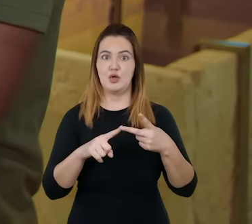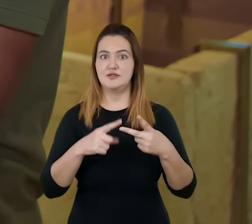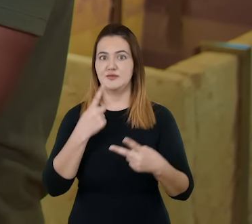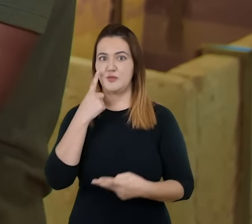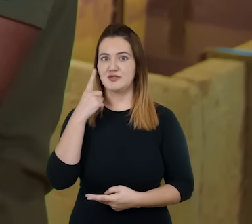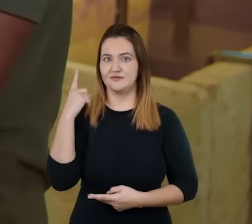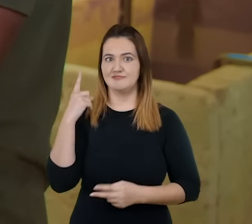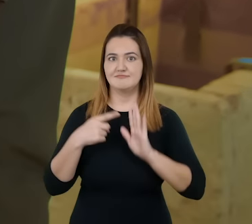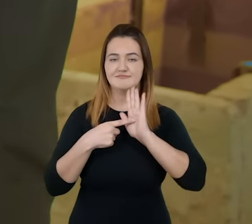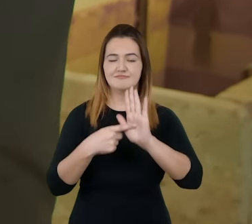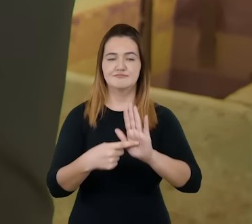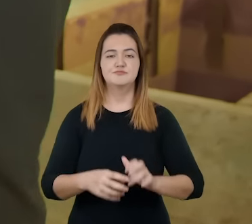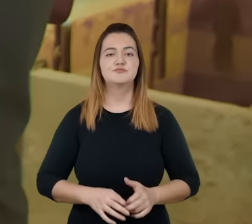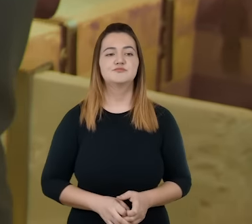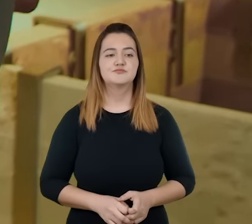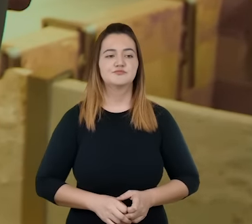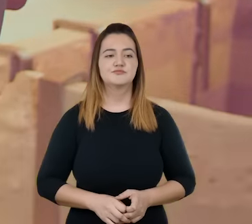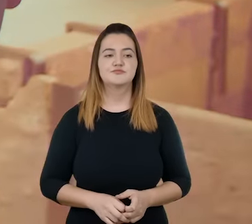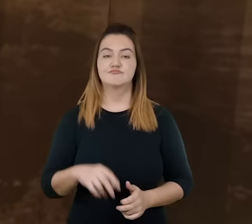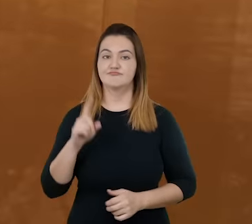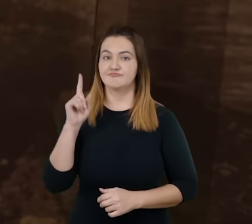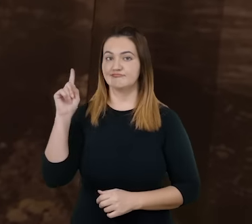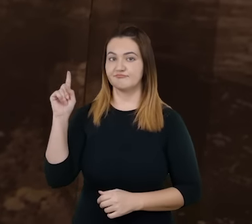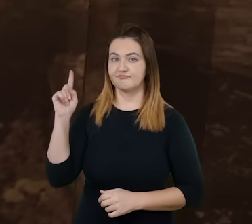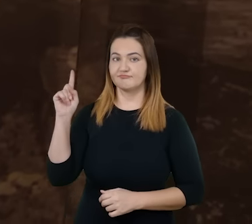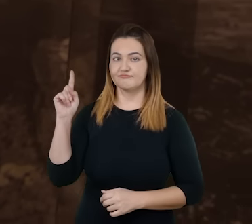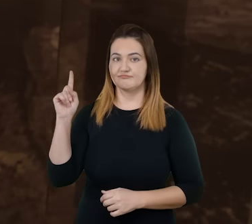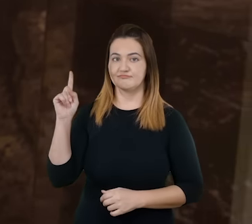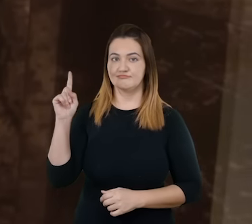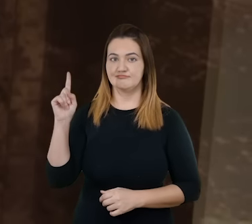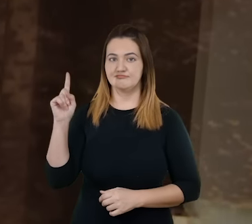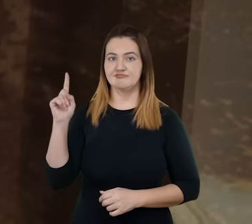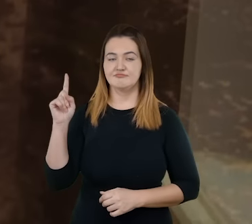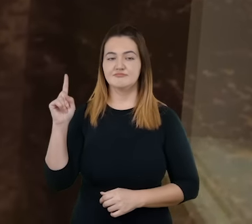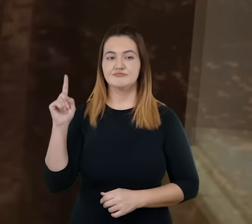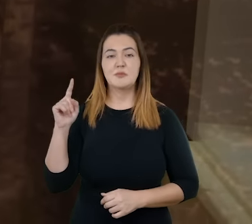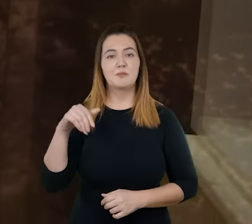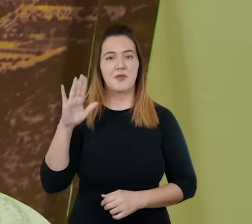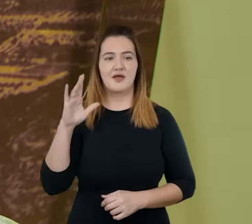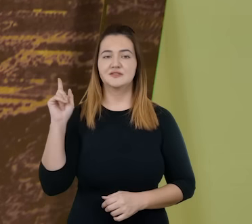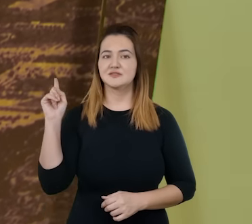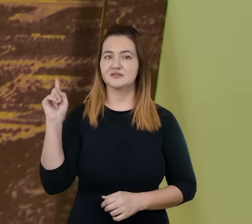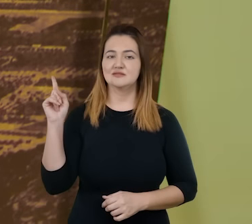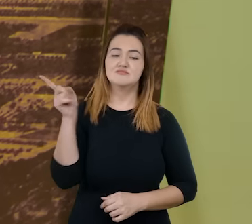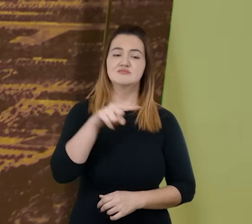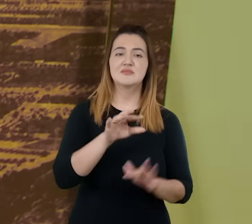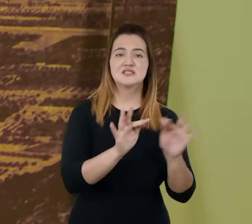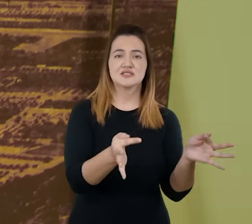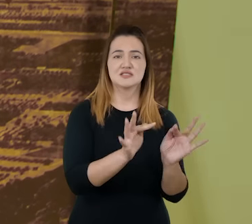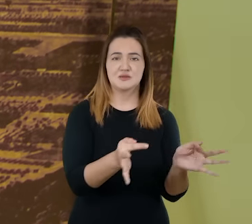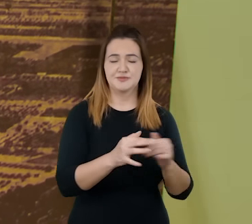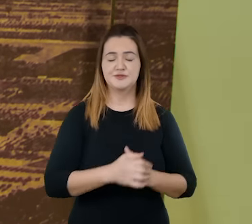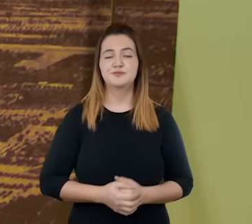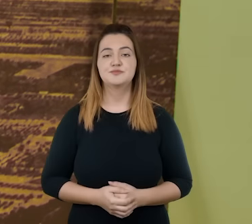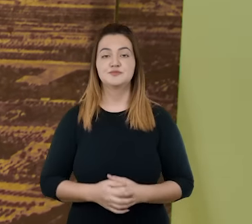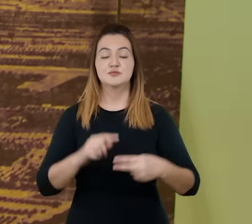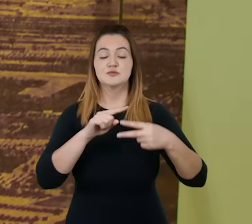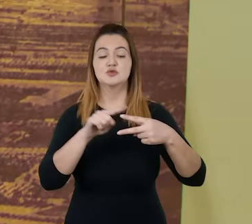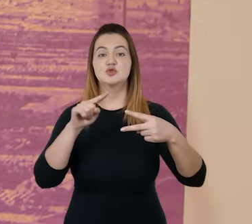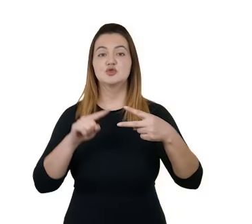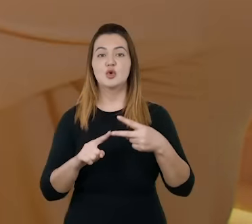estão na coleção aqui para você. Este, que está mais graciosamente ornamentado, e esse aqui mais simples.